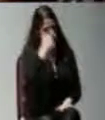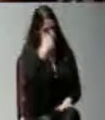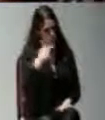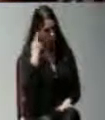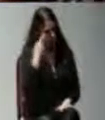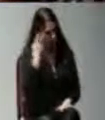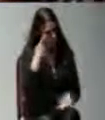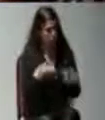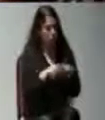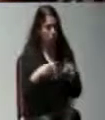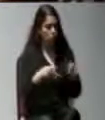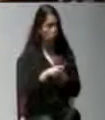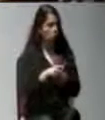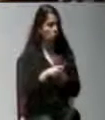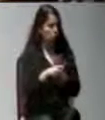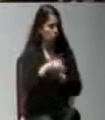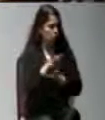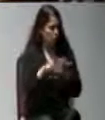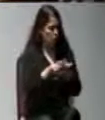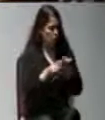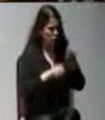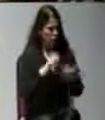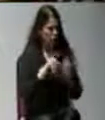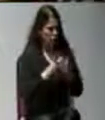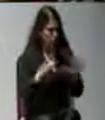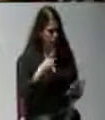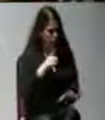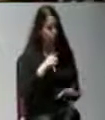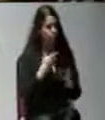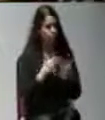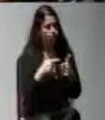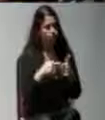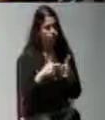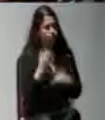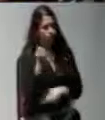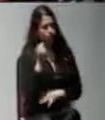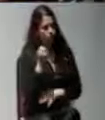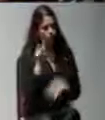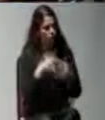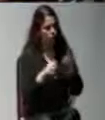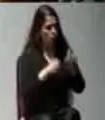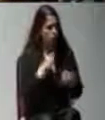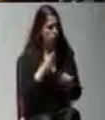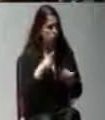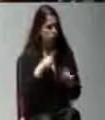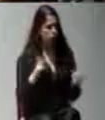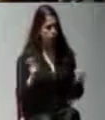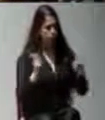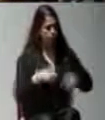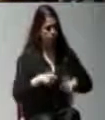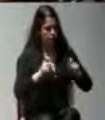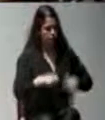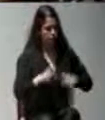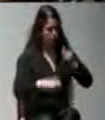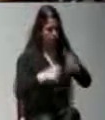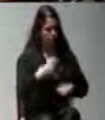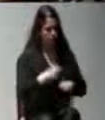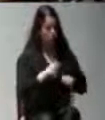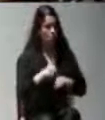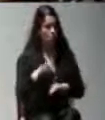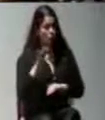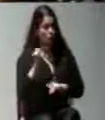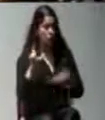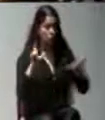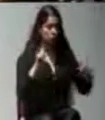As democracias, por mais precárias que sejam, abrem possibilidades, maiores ou